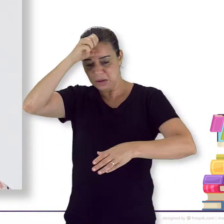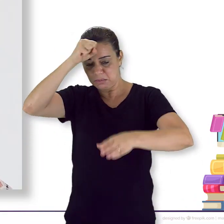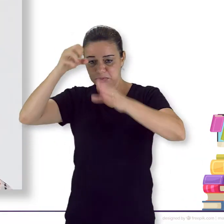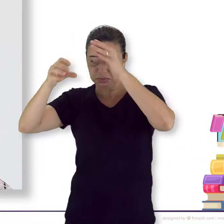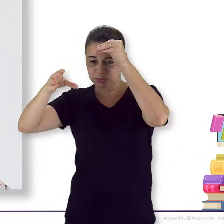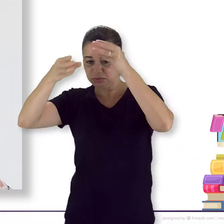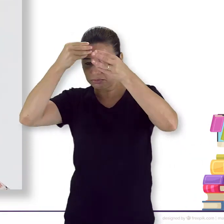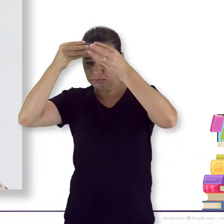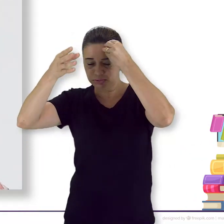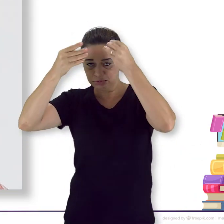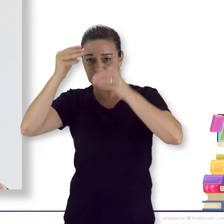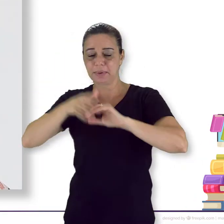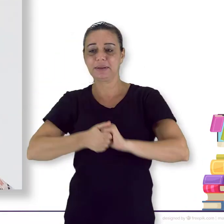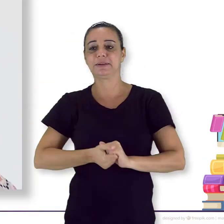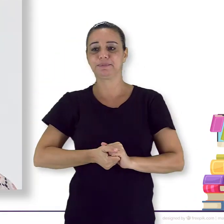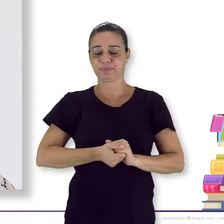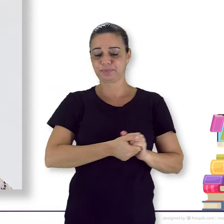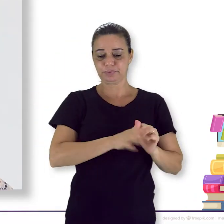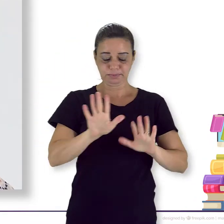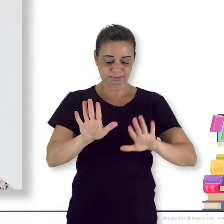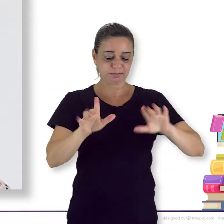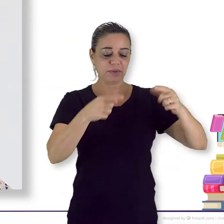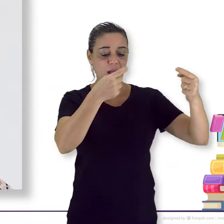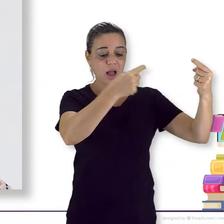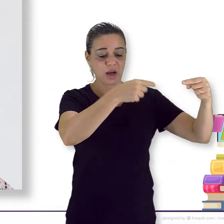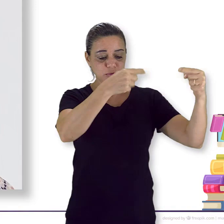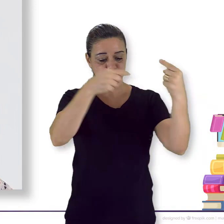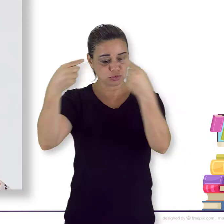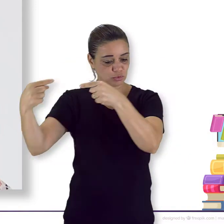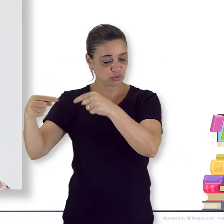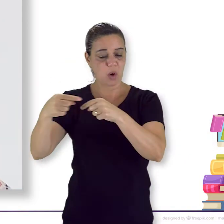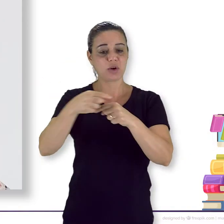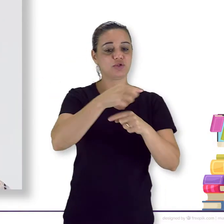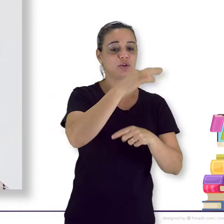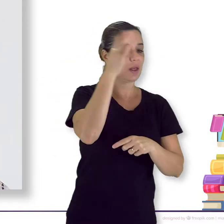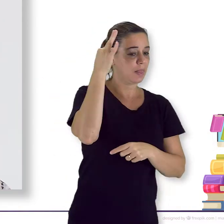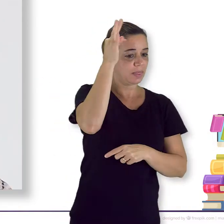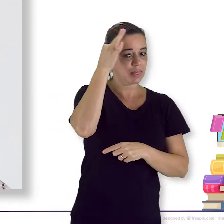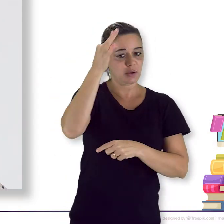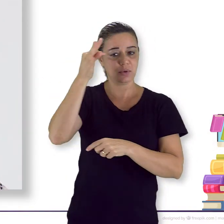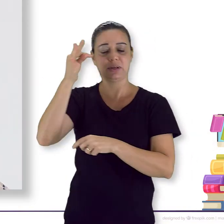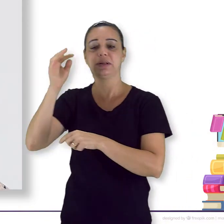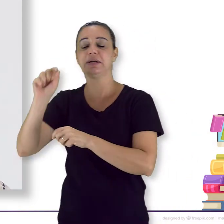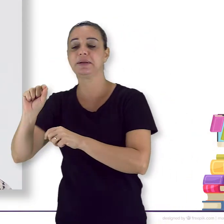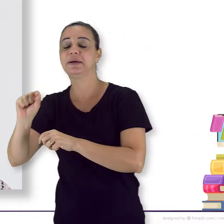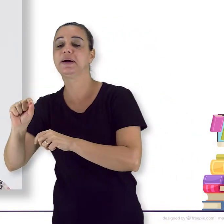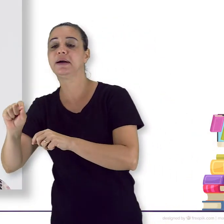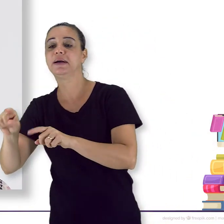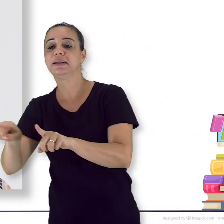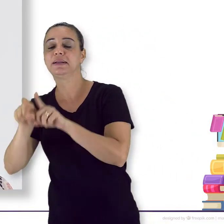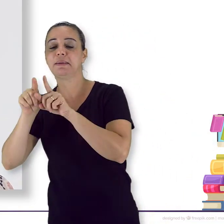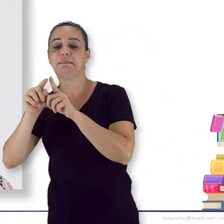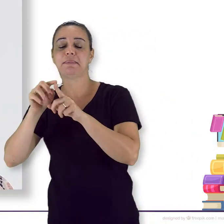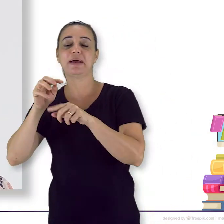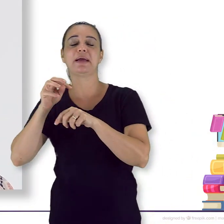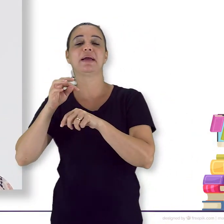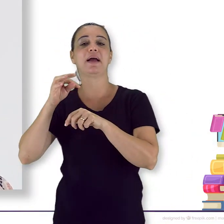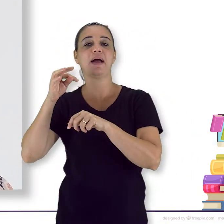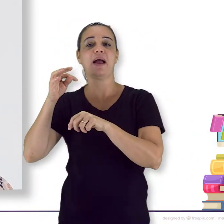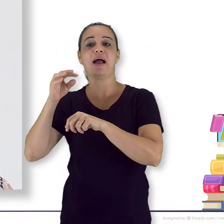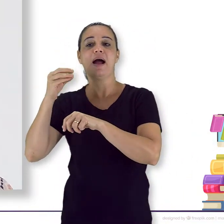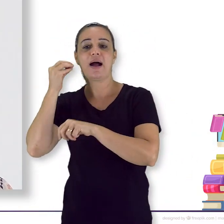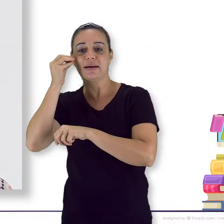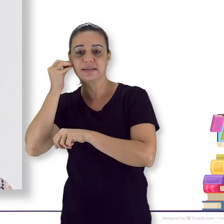Então, essa teoria, essas discussões, elas se mostram muito importantes para o campo da